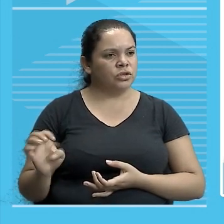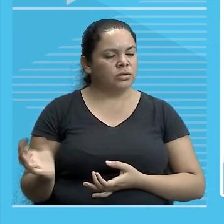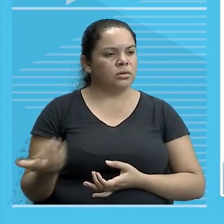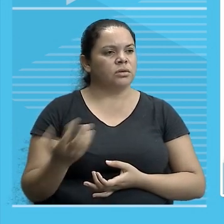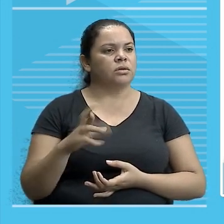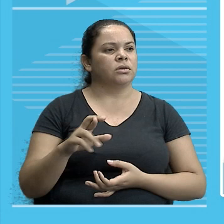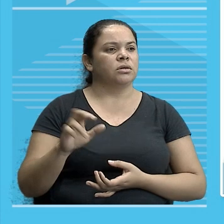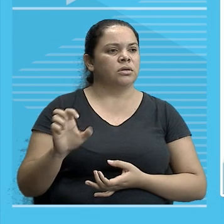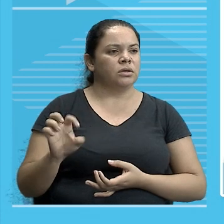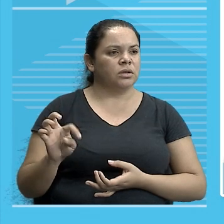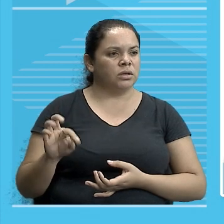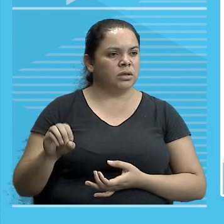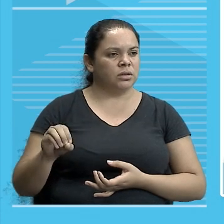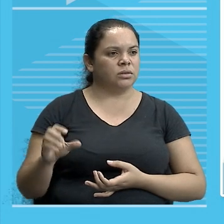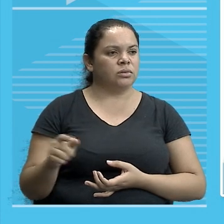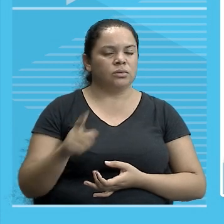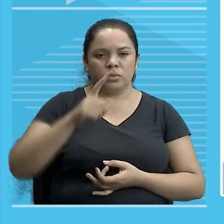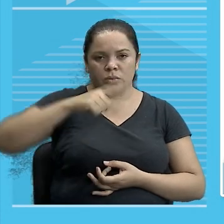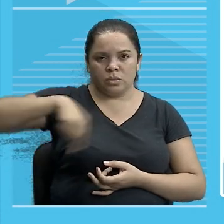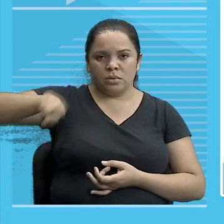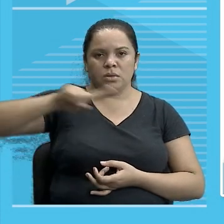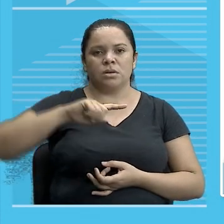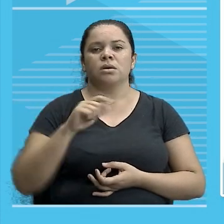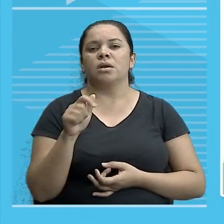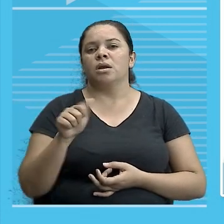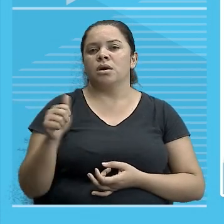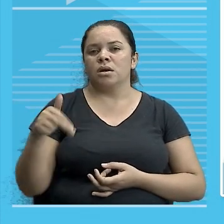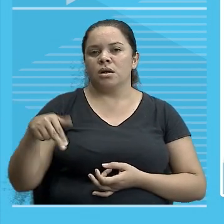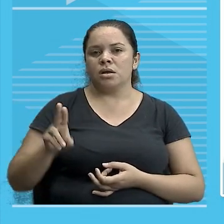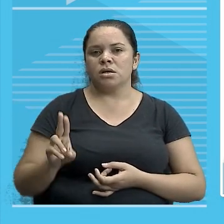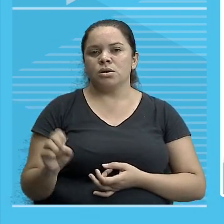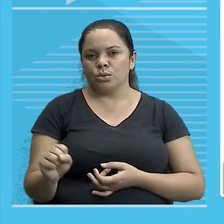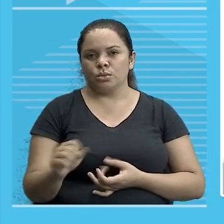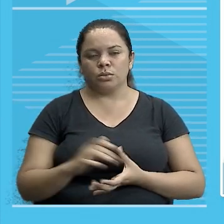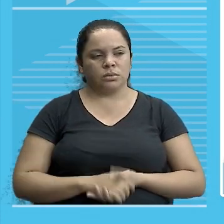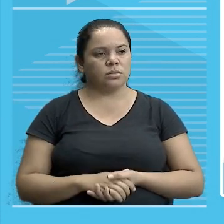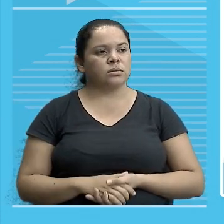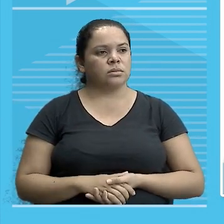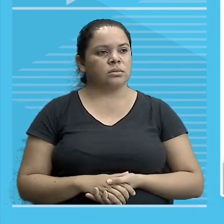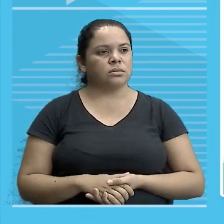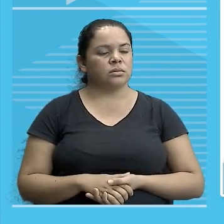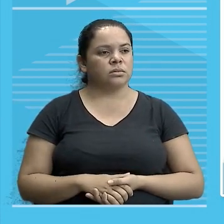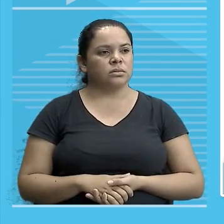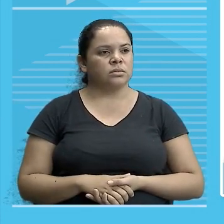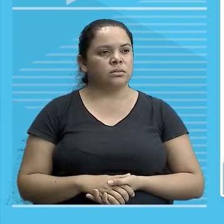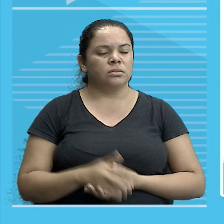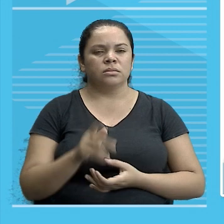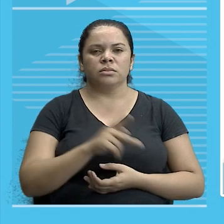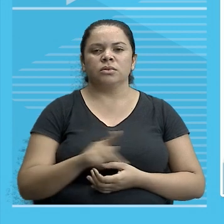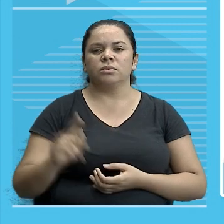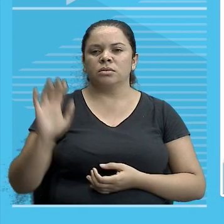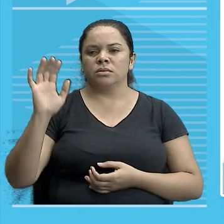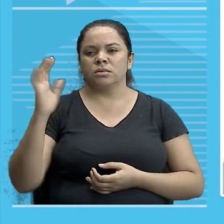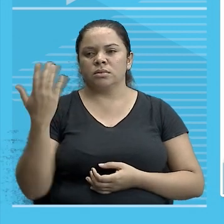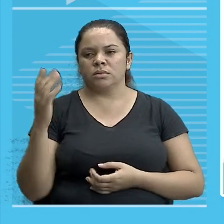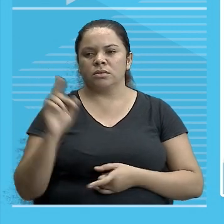Beleza? Tranquilo, tranquilo, galerinha? Pronto, isso é o intestino grosso. Professor, o que é que acontece